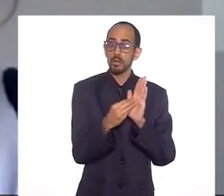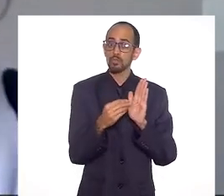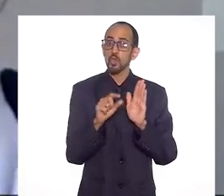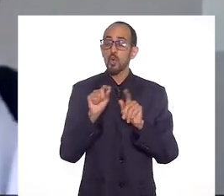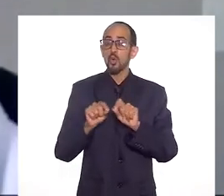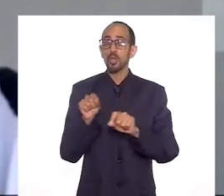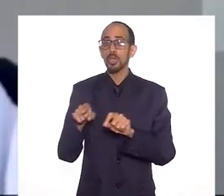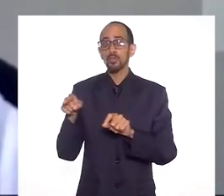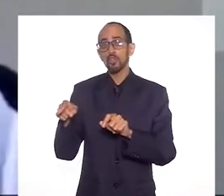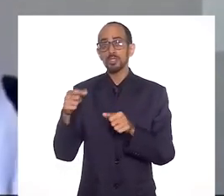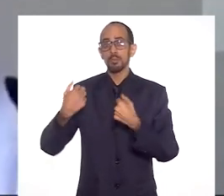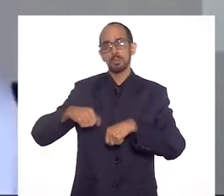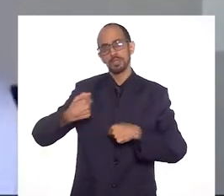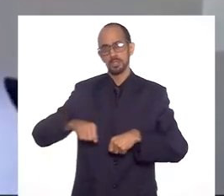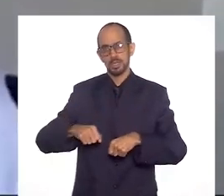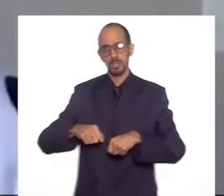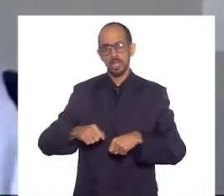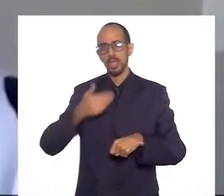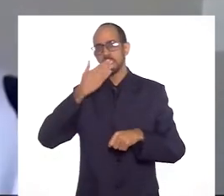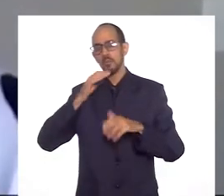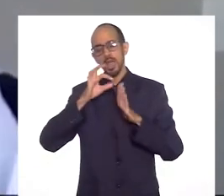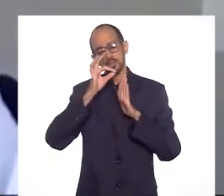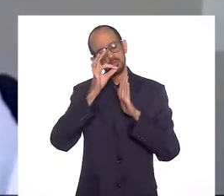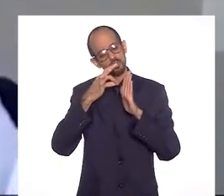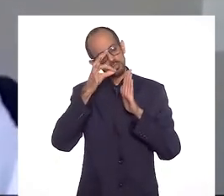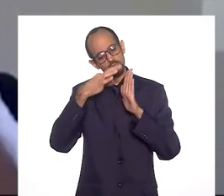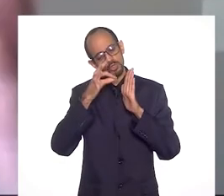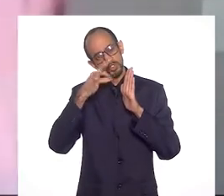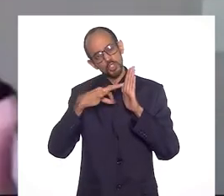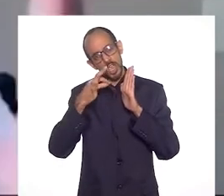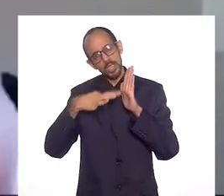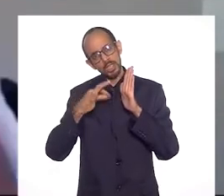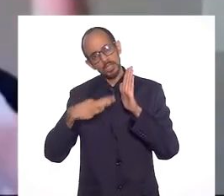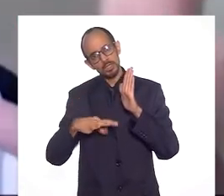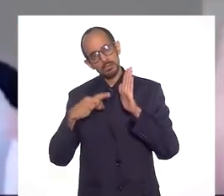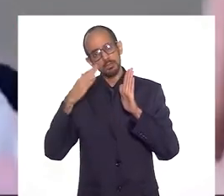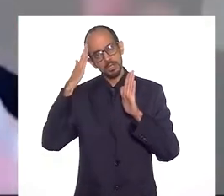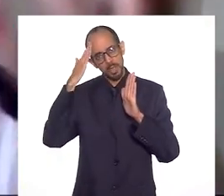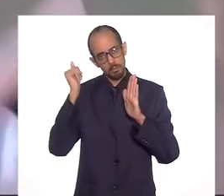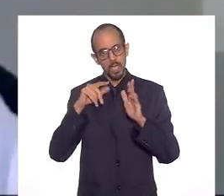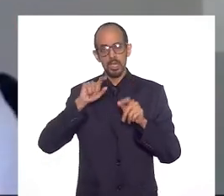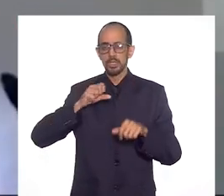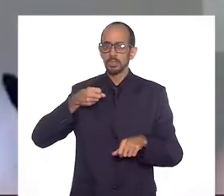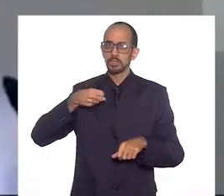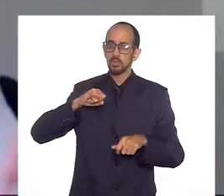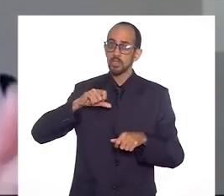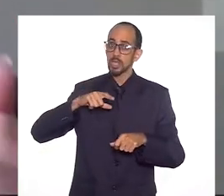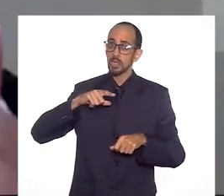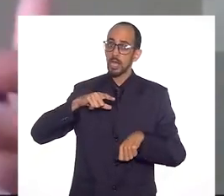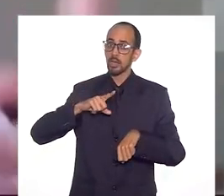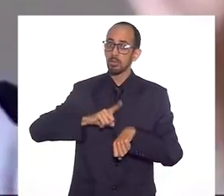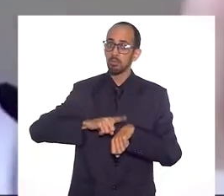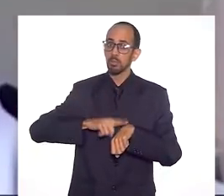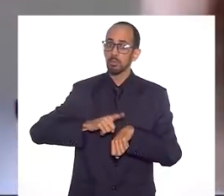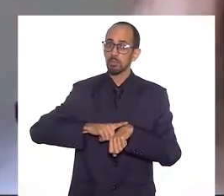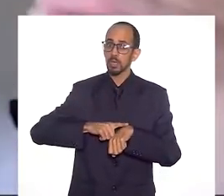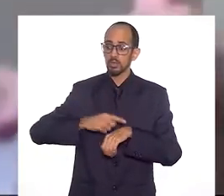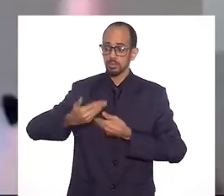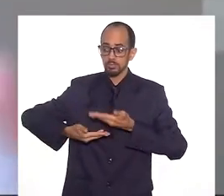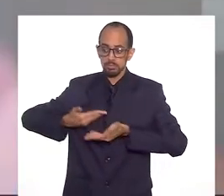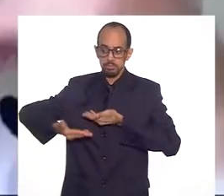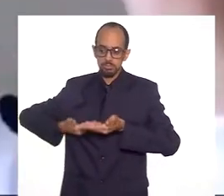precisa ter, qual é o check que você precisa dar. Se você está no nível de ideação, por exemplo, qual é o